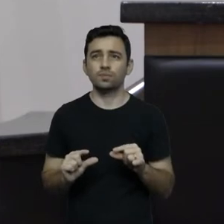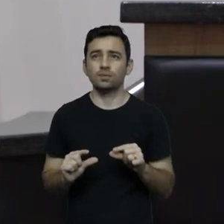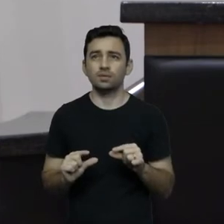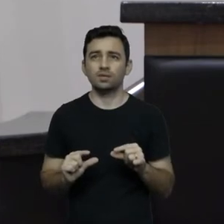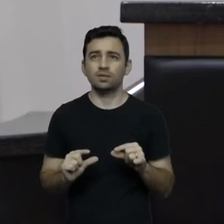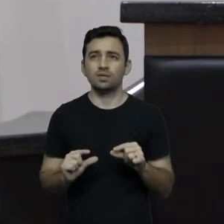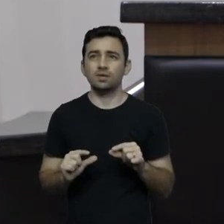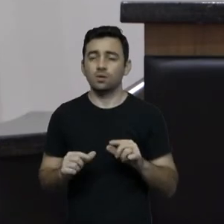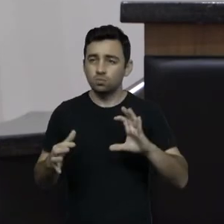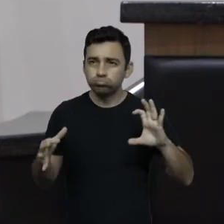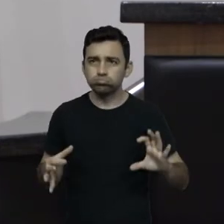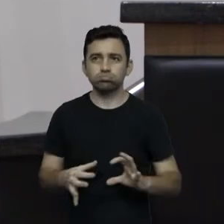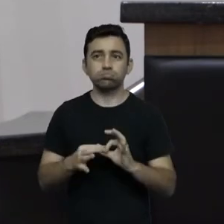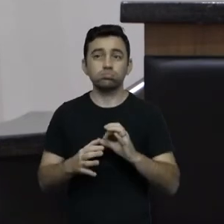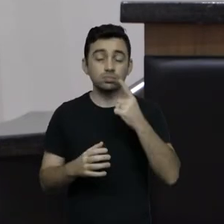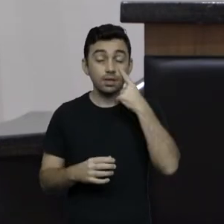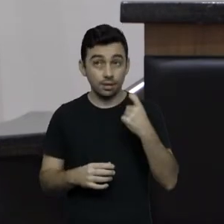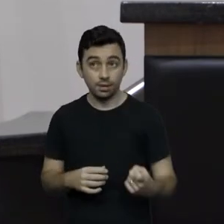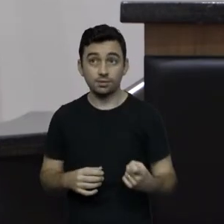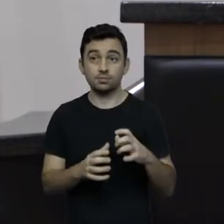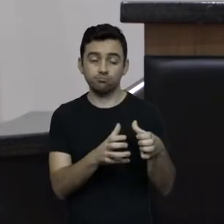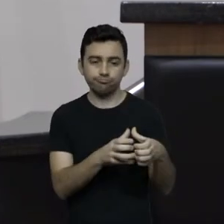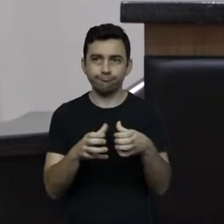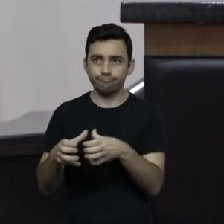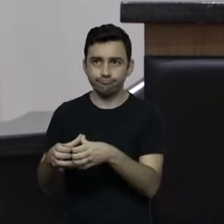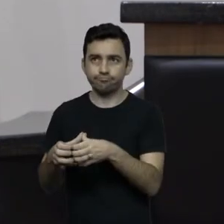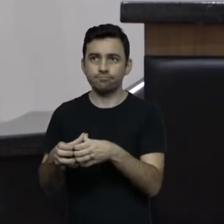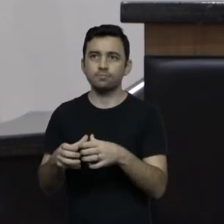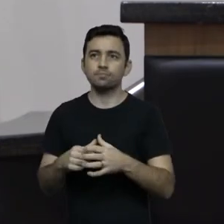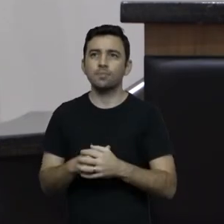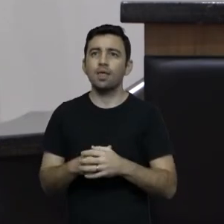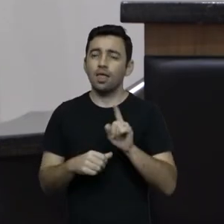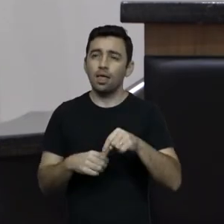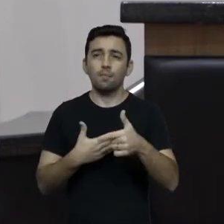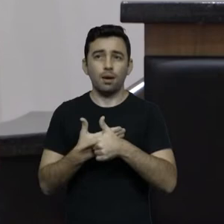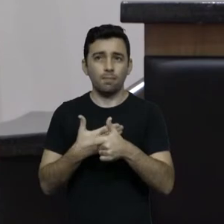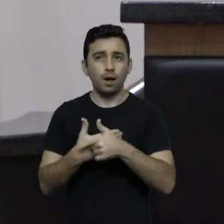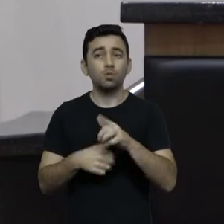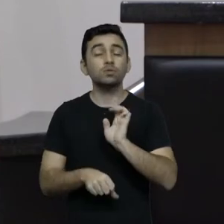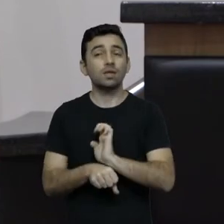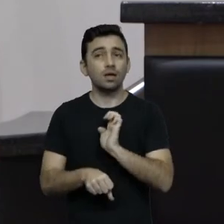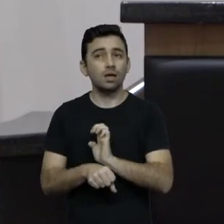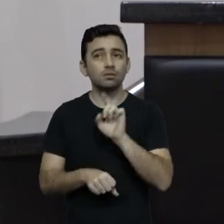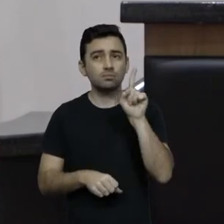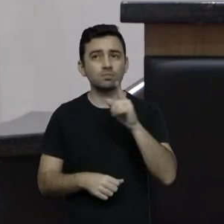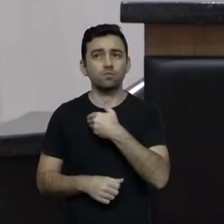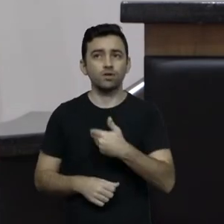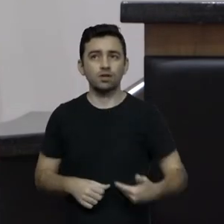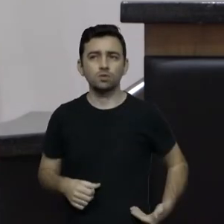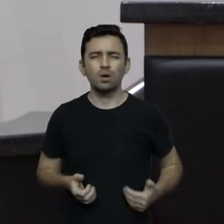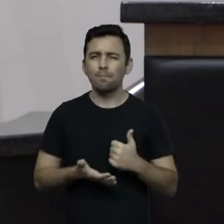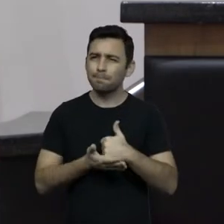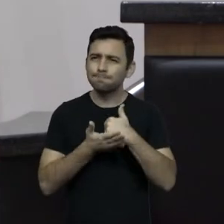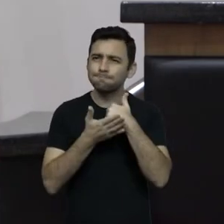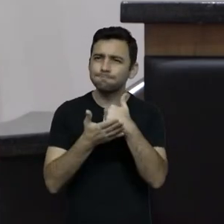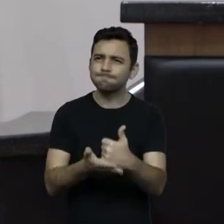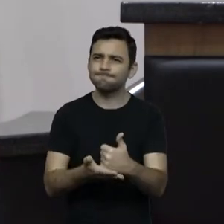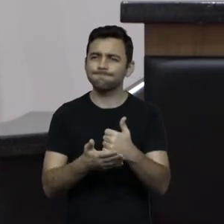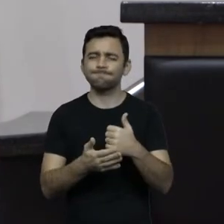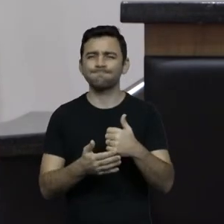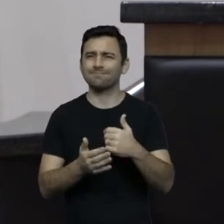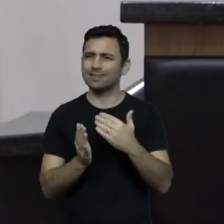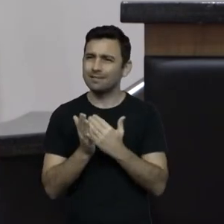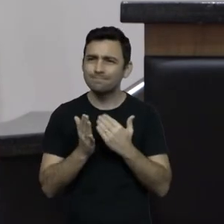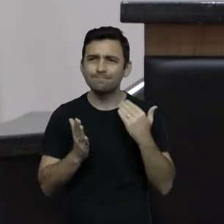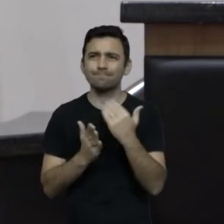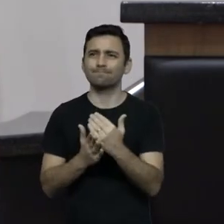unir os interesses das classes é o papel do estado auxiliar ajudar